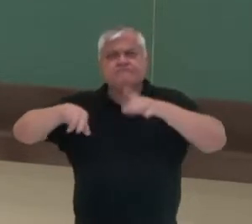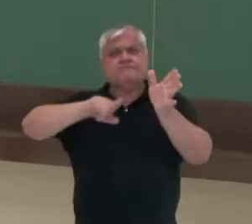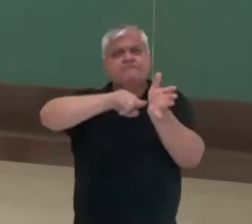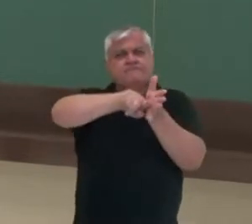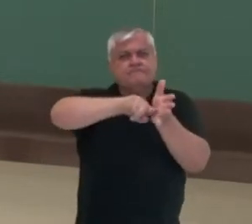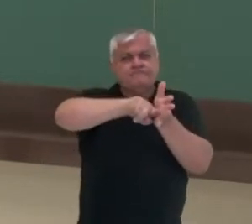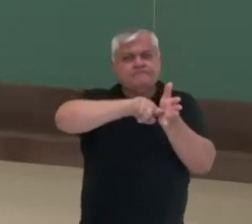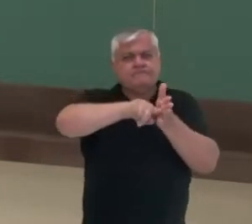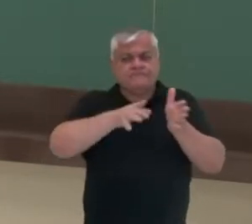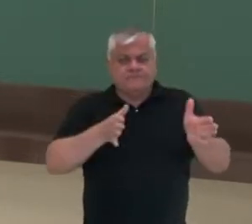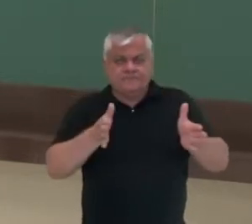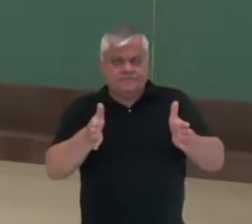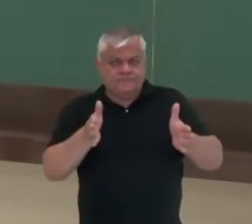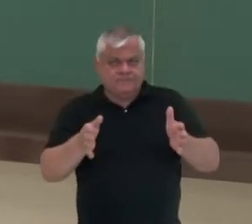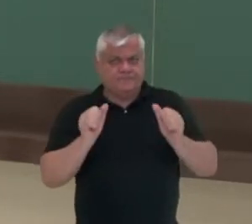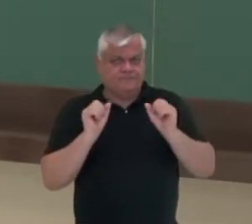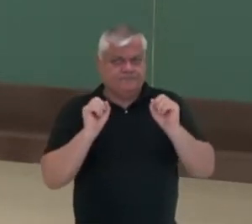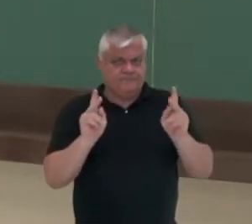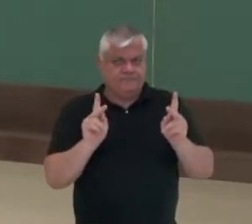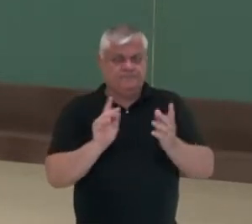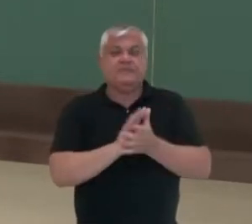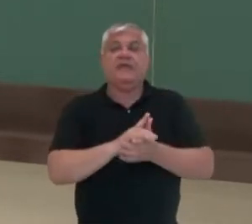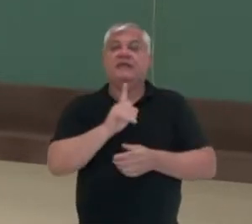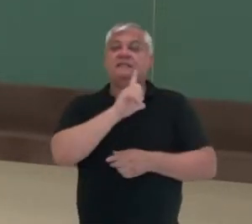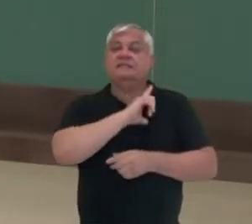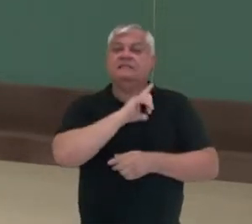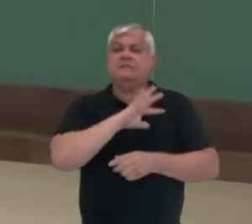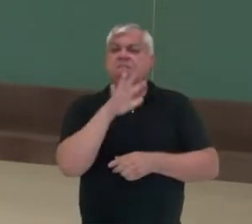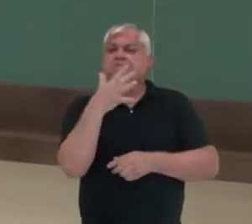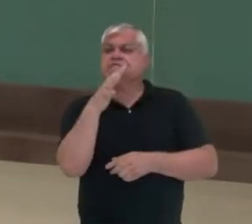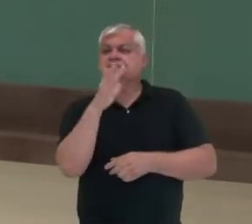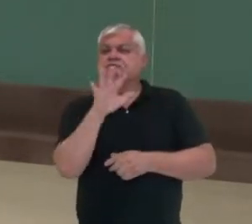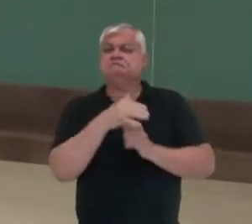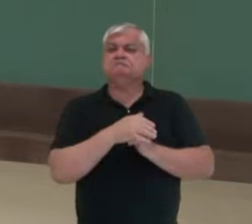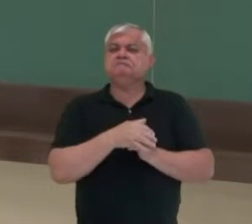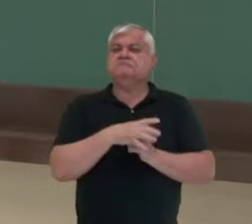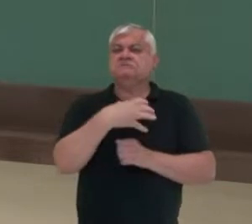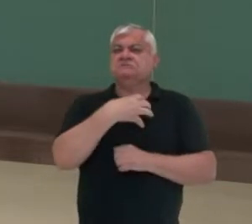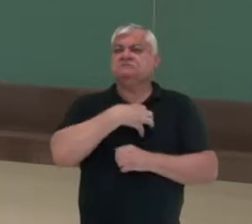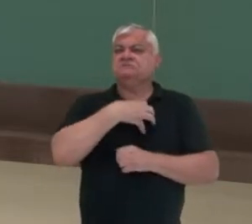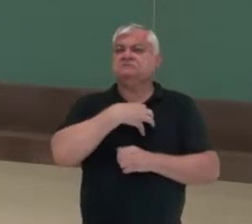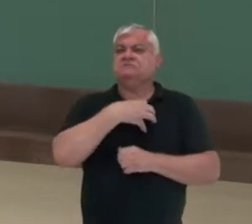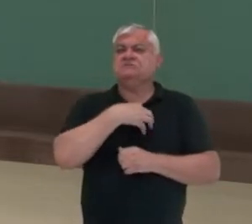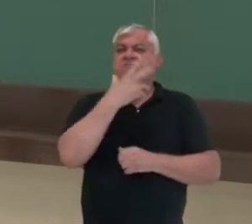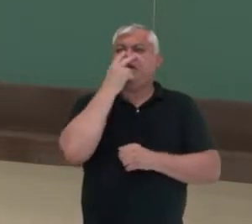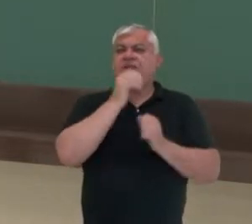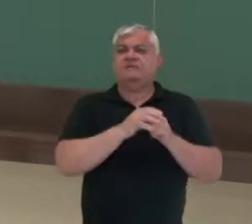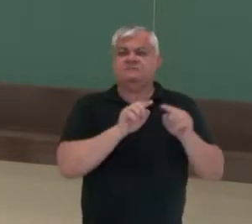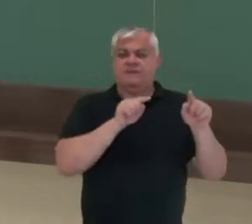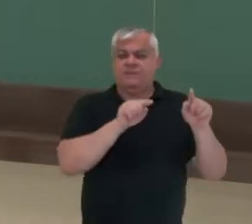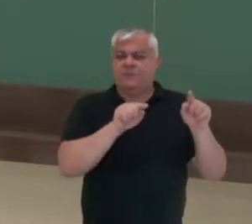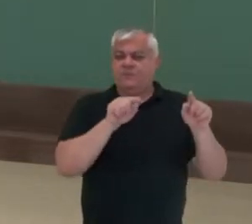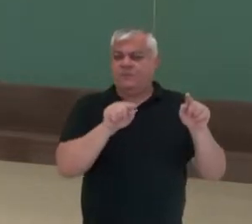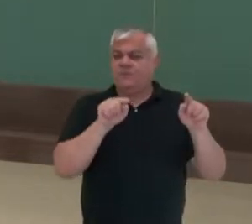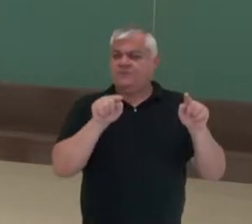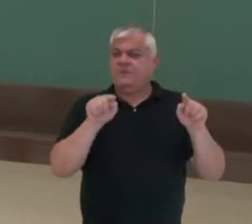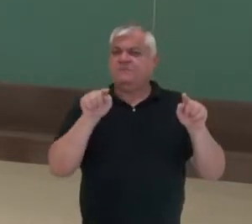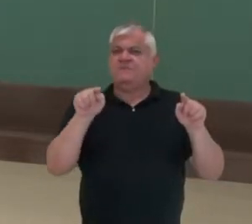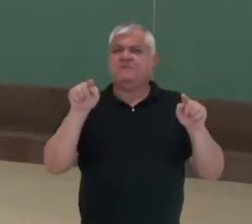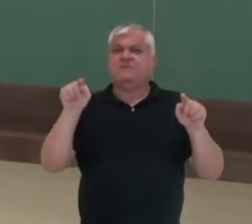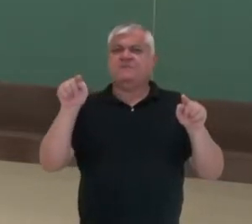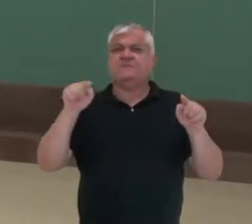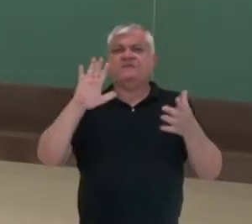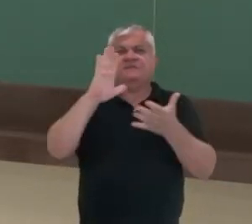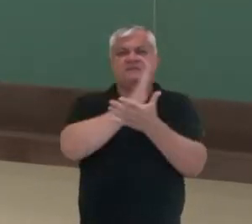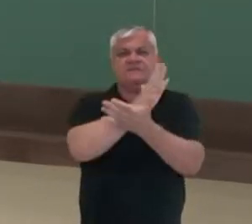de um certo período de tempo, tá bom? E ele tem lá mais ou menos, né, uma característica assim de segmentos, né, porque ele é